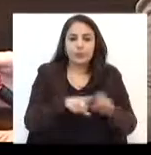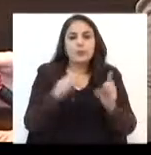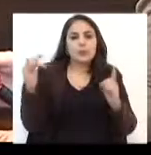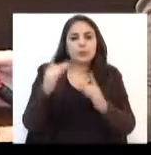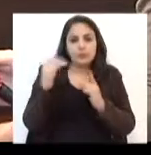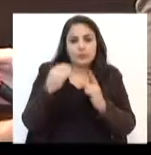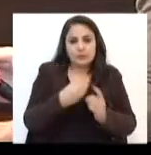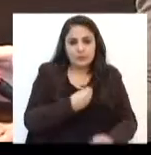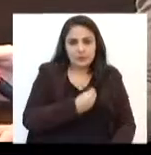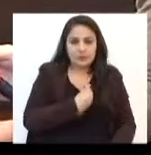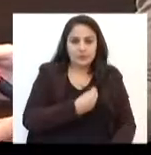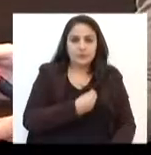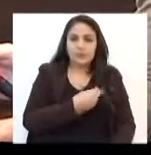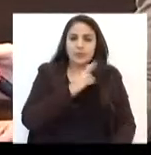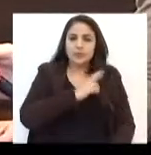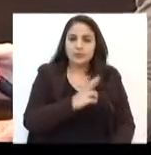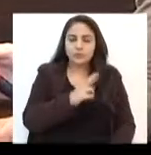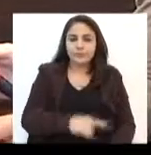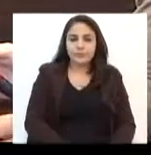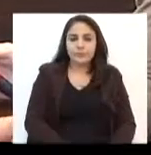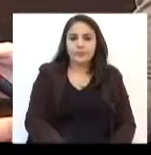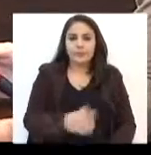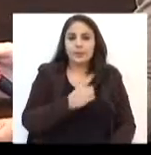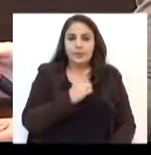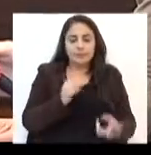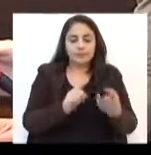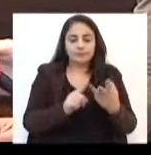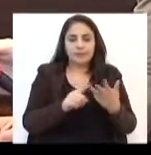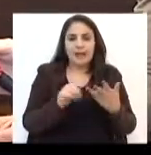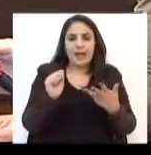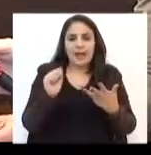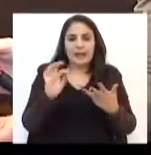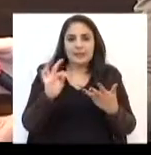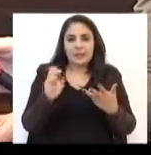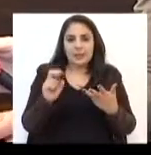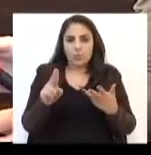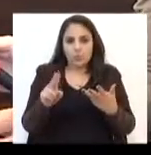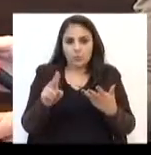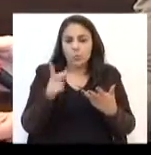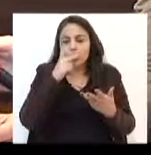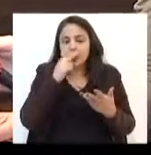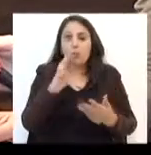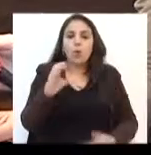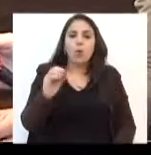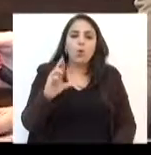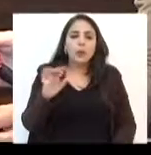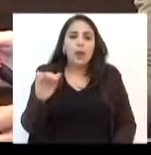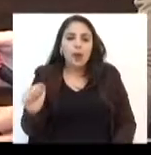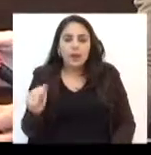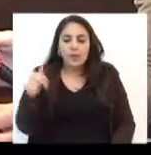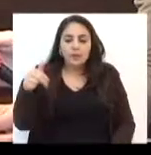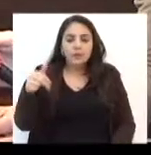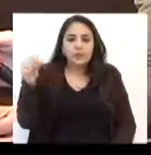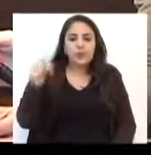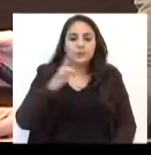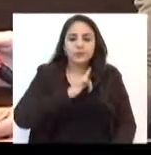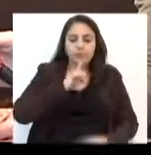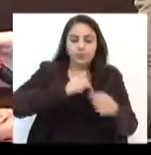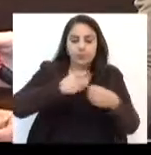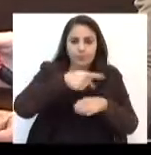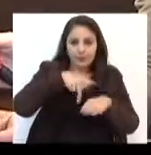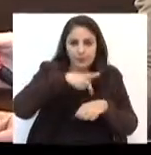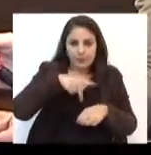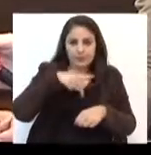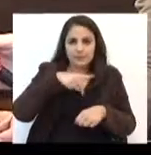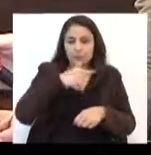interfere na vida religiosa das pessoas. E existe o Estado ateu, né, como a Coreia do Norte, né, que são países comunistas